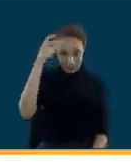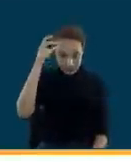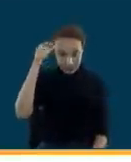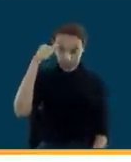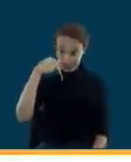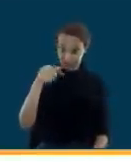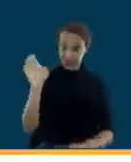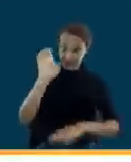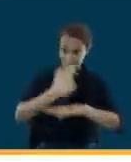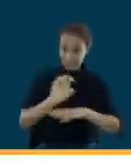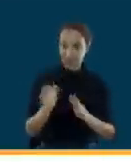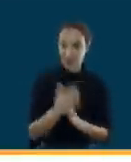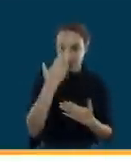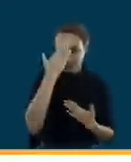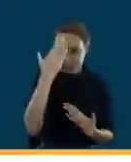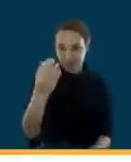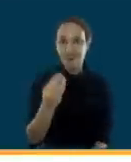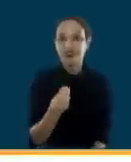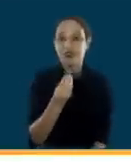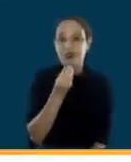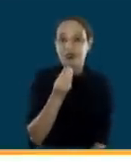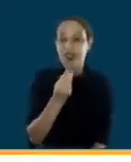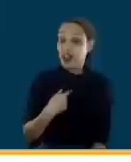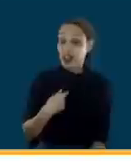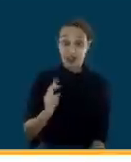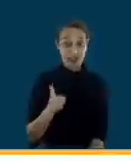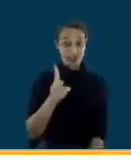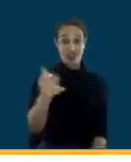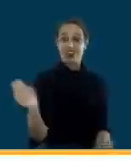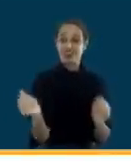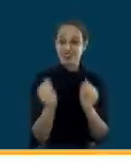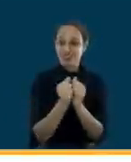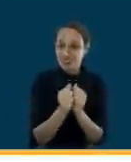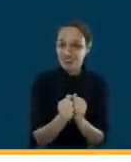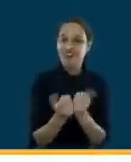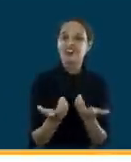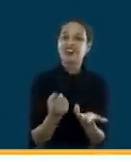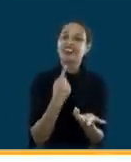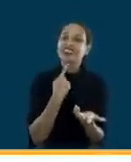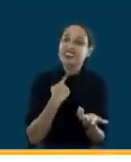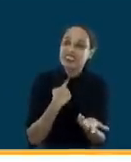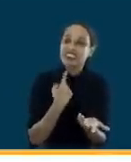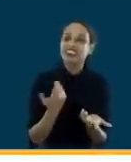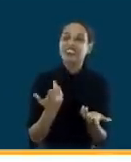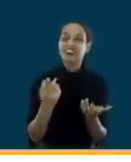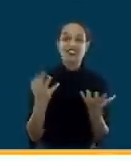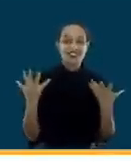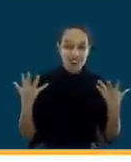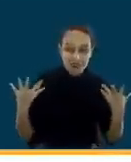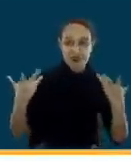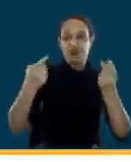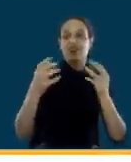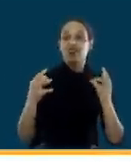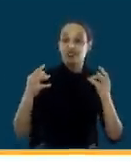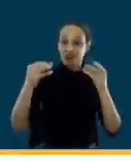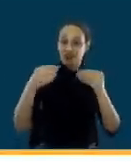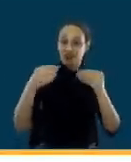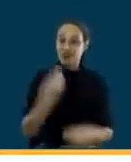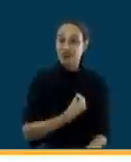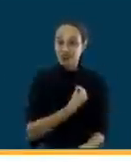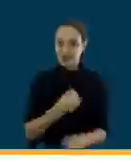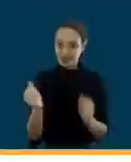essa oportunidade. Sigo aqui com vocês, desejando que seja incrível tudo isso que nós vamos viver